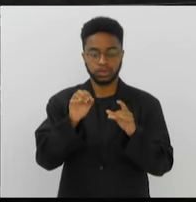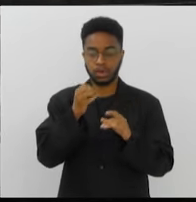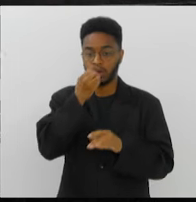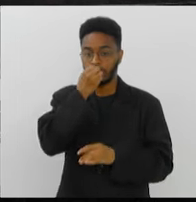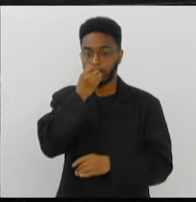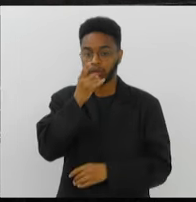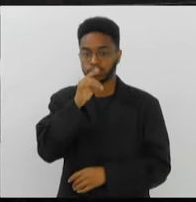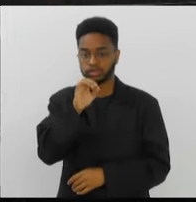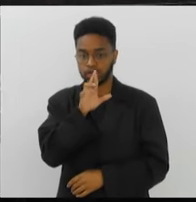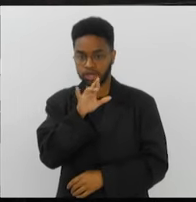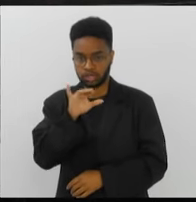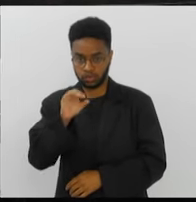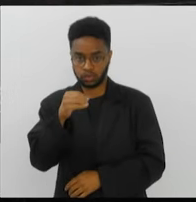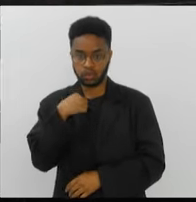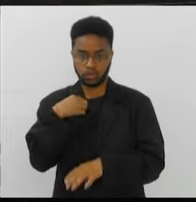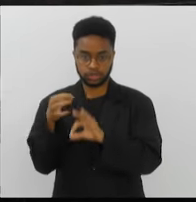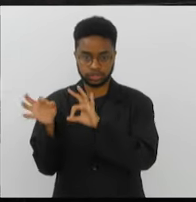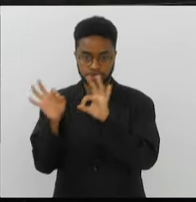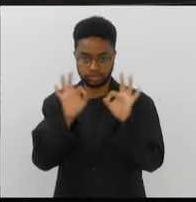Dia Rio,